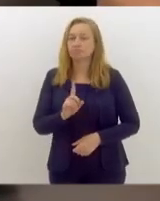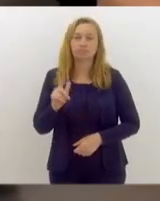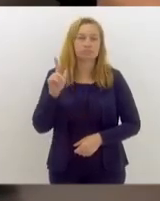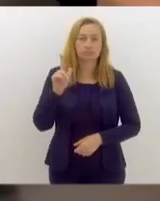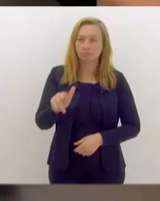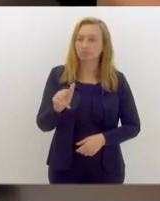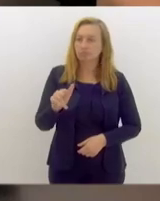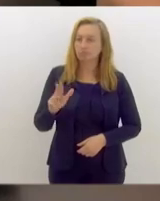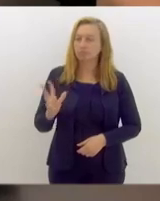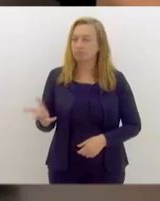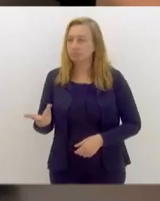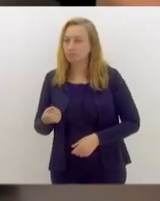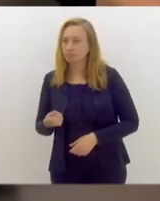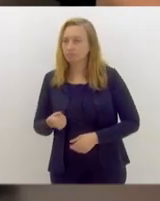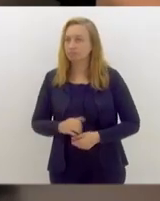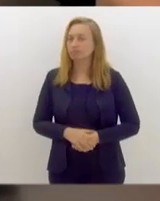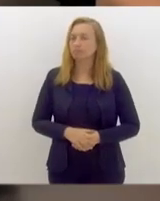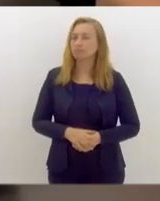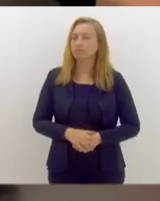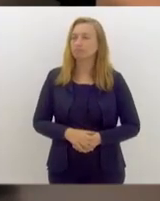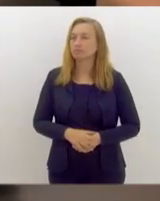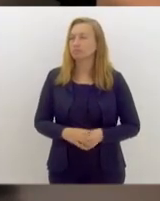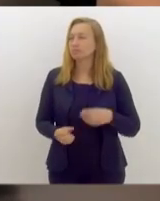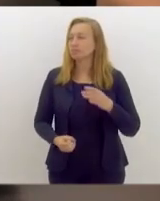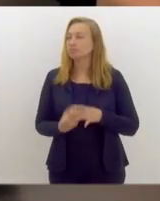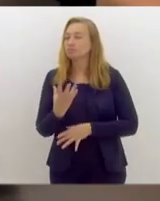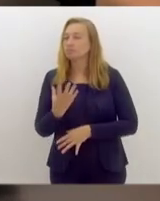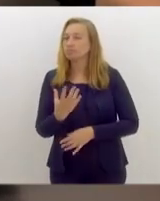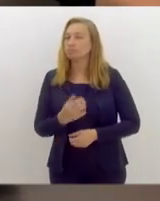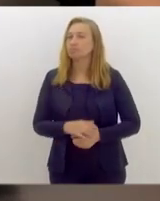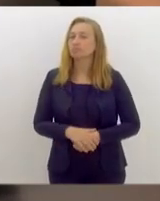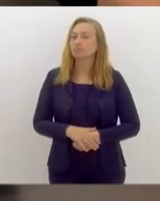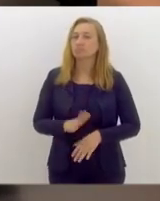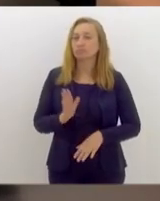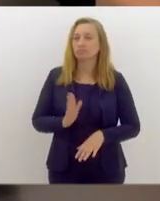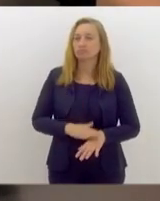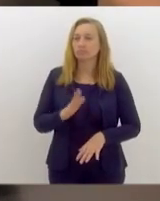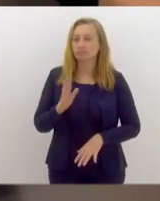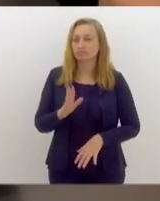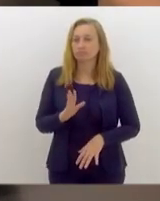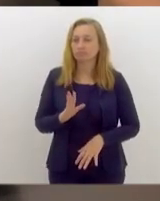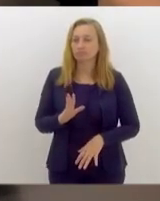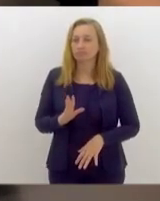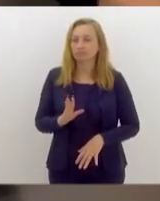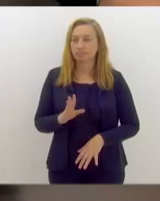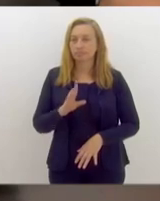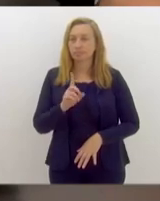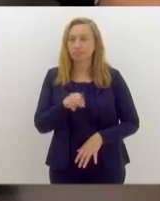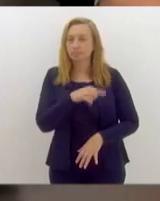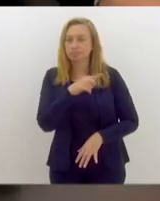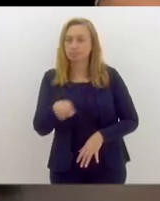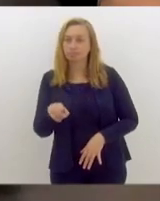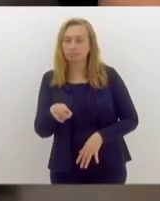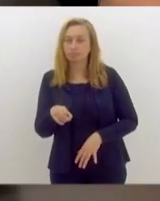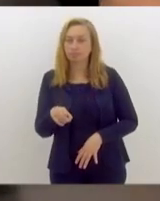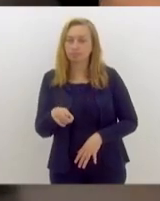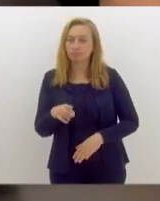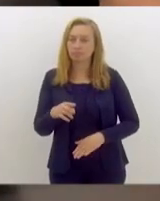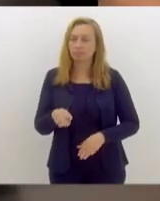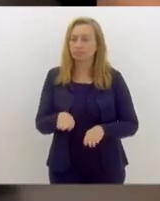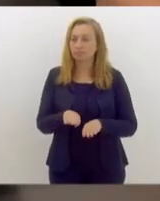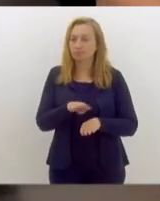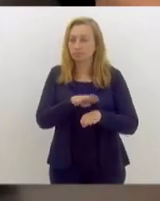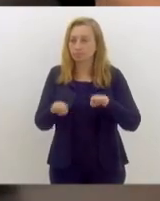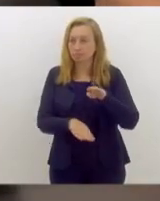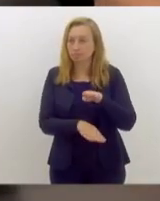forem iguais, o que se produz é mais exclusão e desigualdade